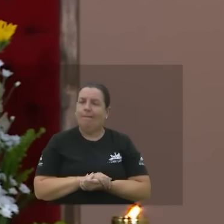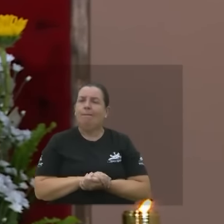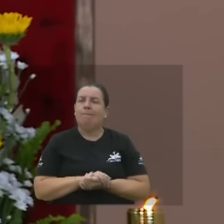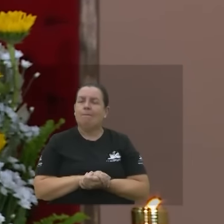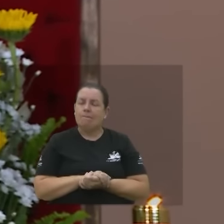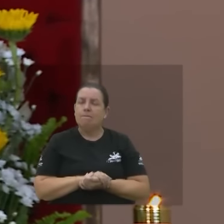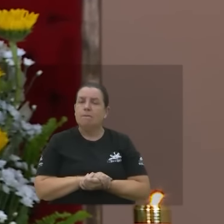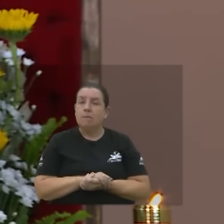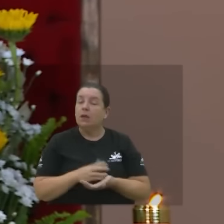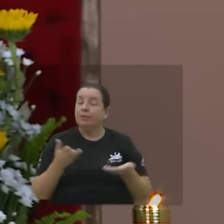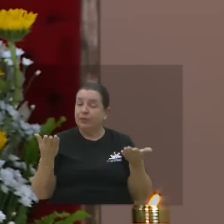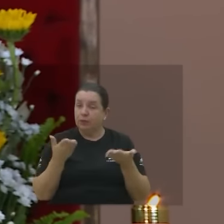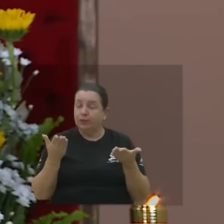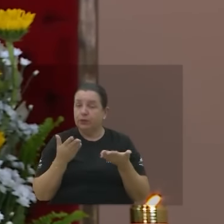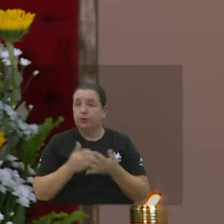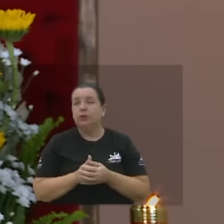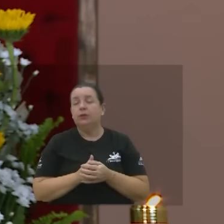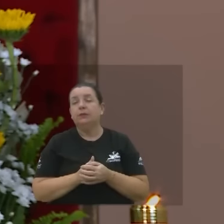Hoje,